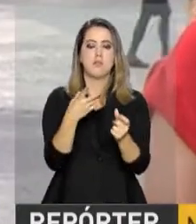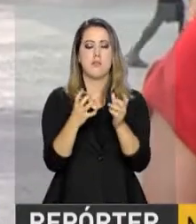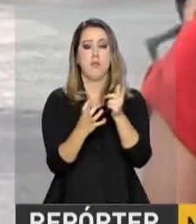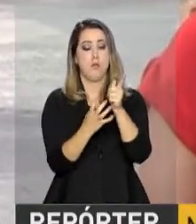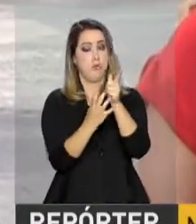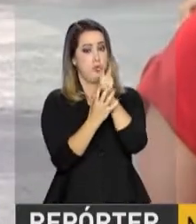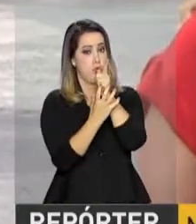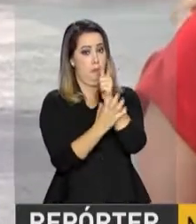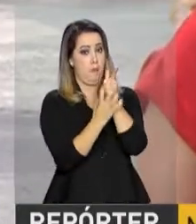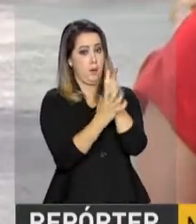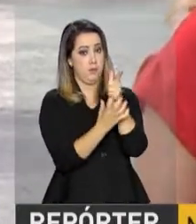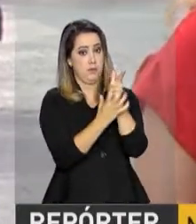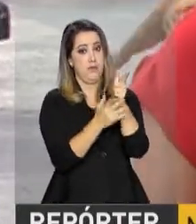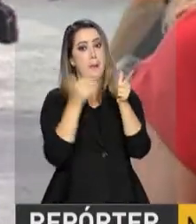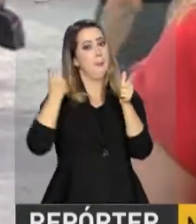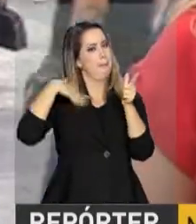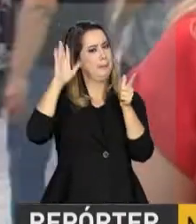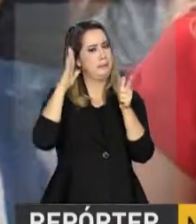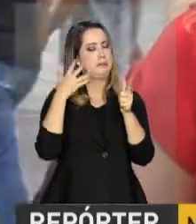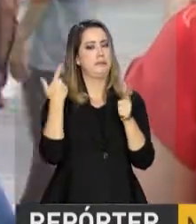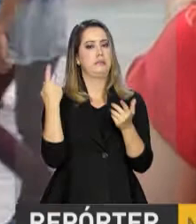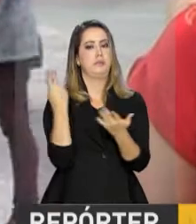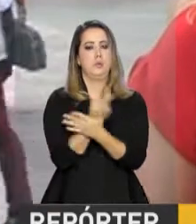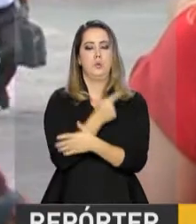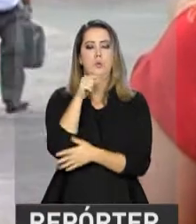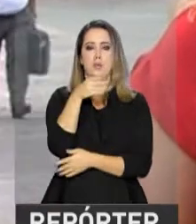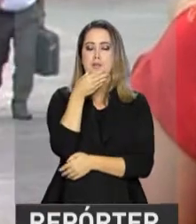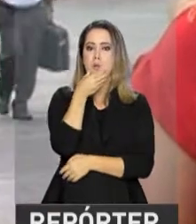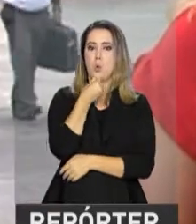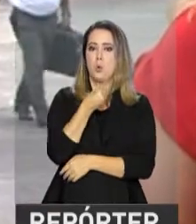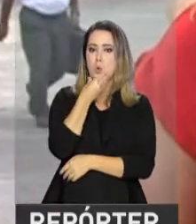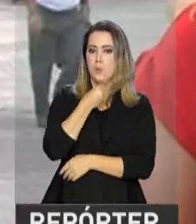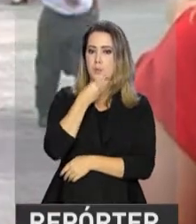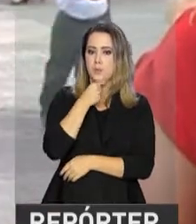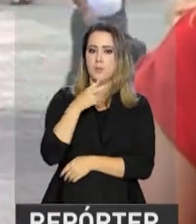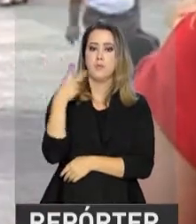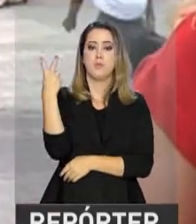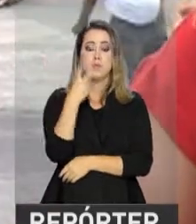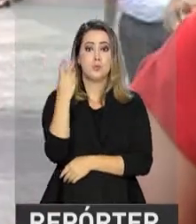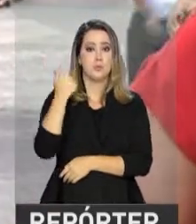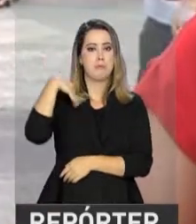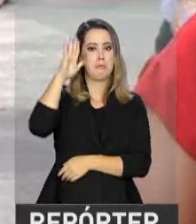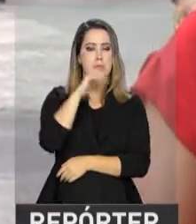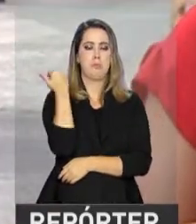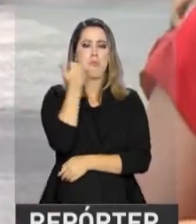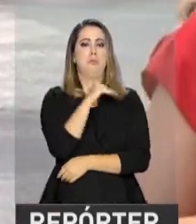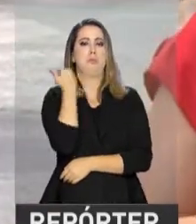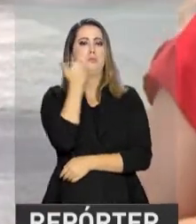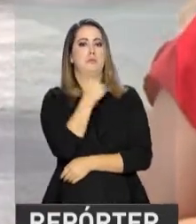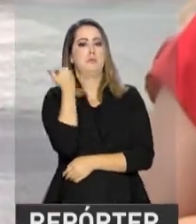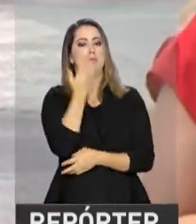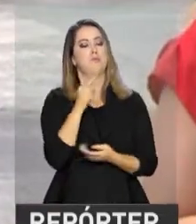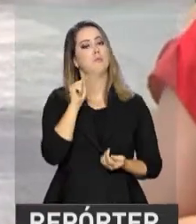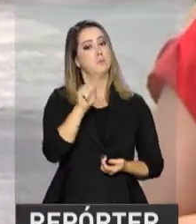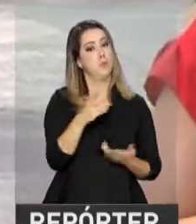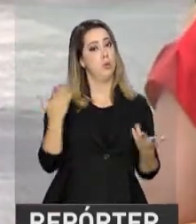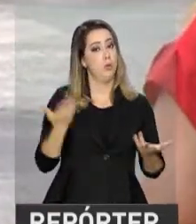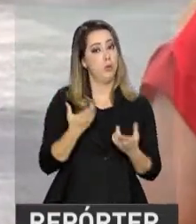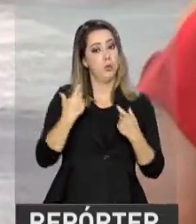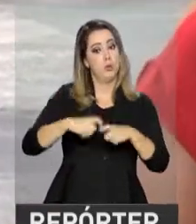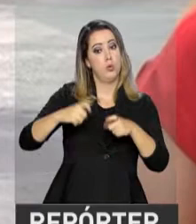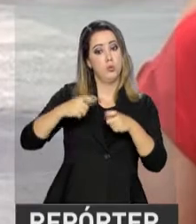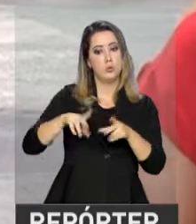homens brasileiros e o segundo que mais mata. São cerca de 14 mil mortes por ano no país. Com o novo centro, a ideia